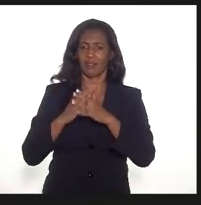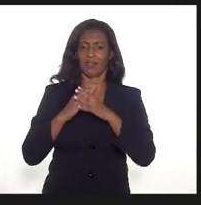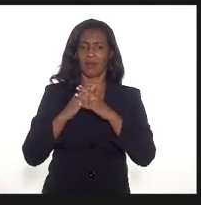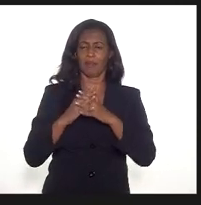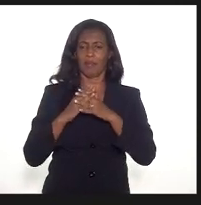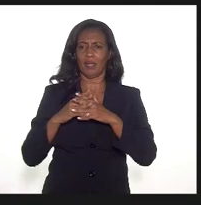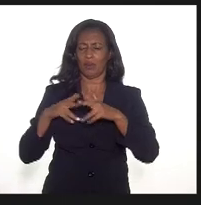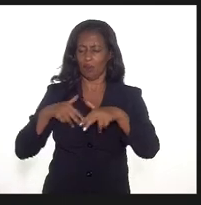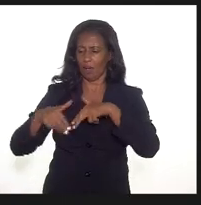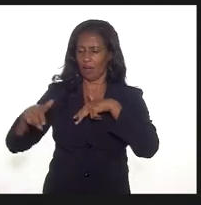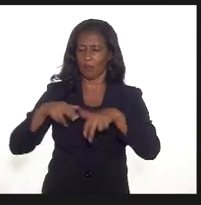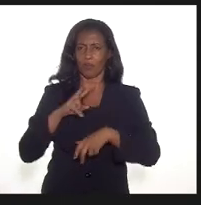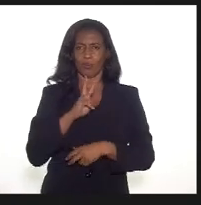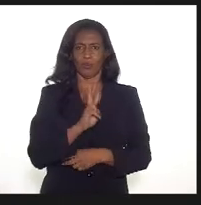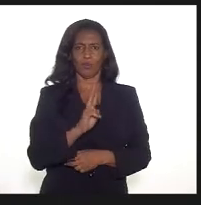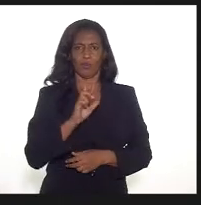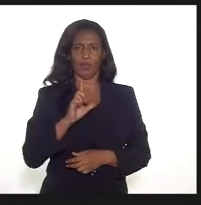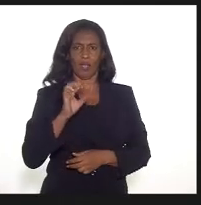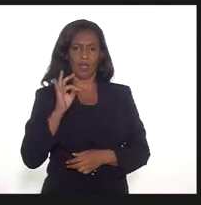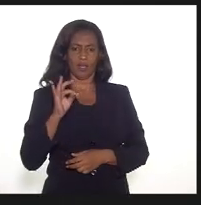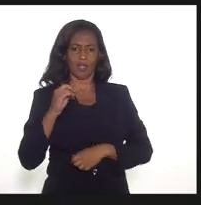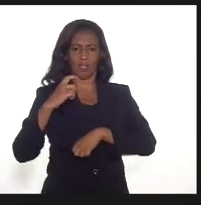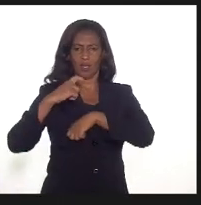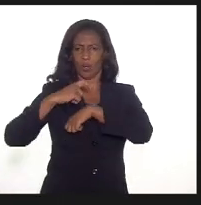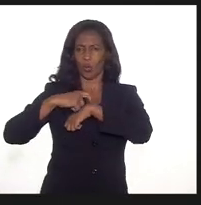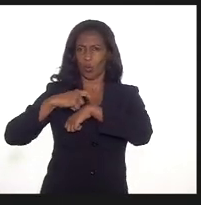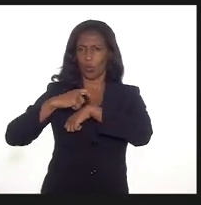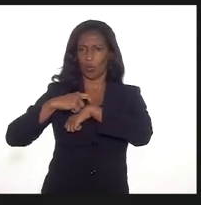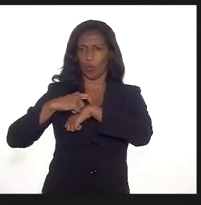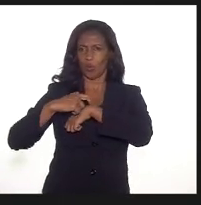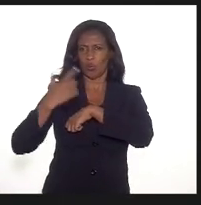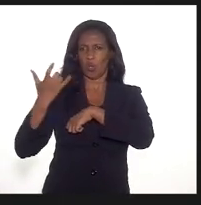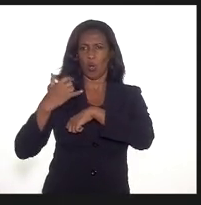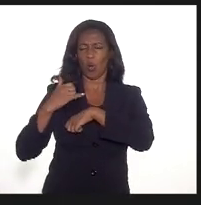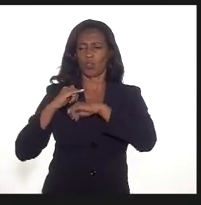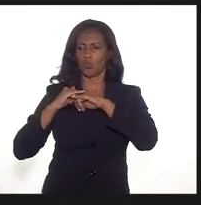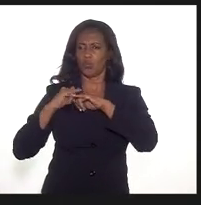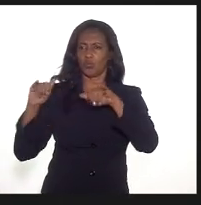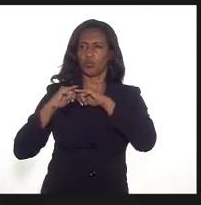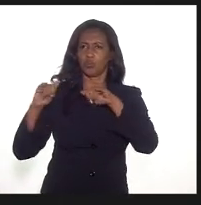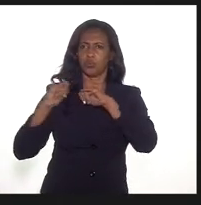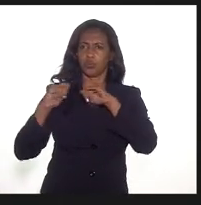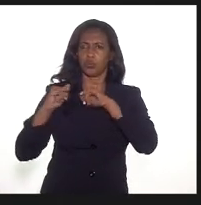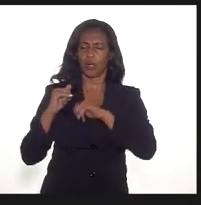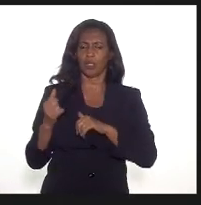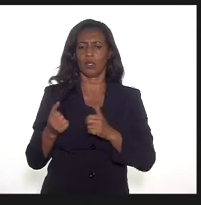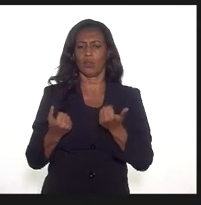VLT, e nesse momento não é um momento de vaidade. O